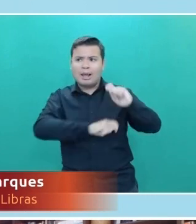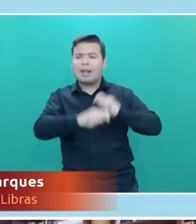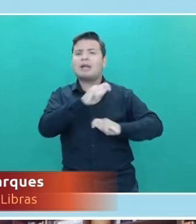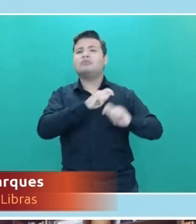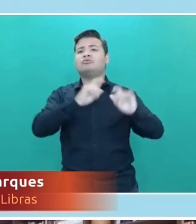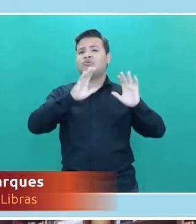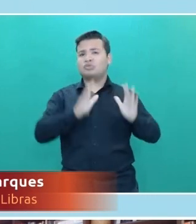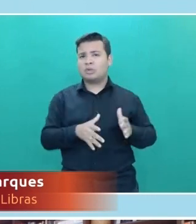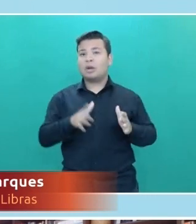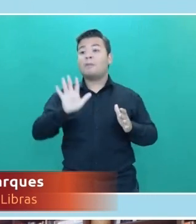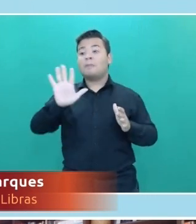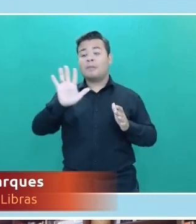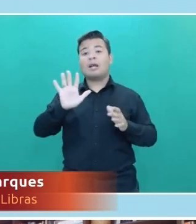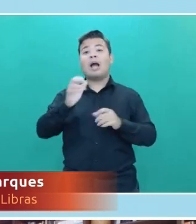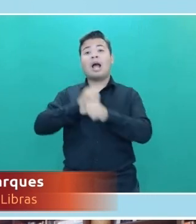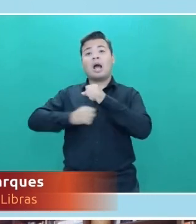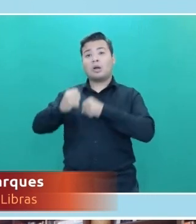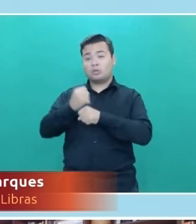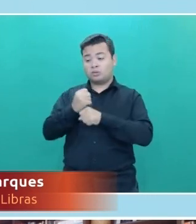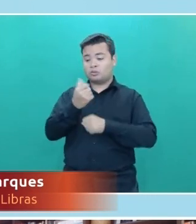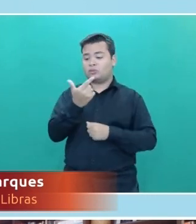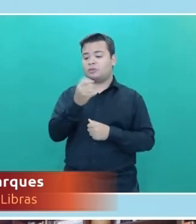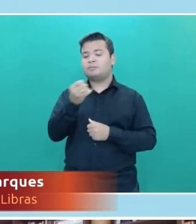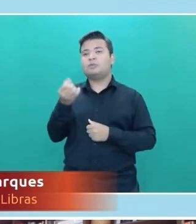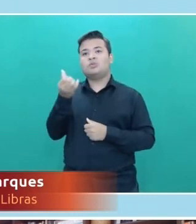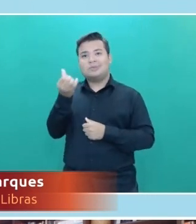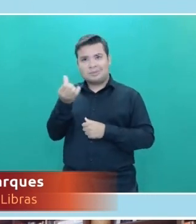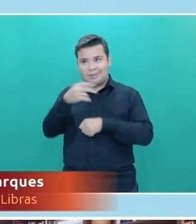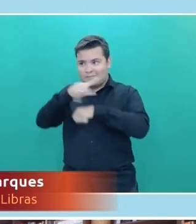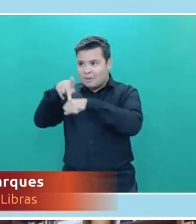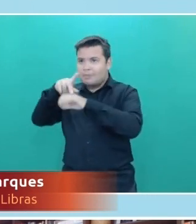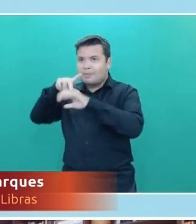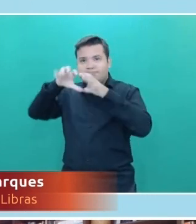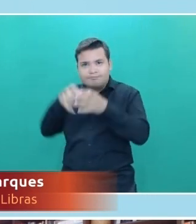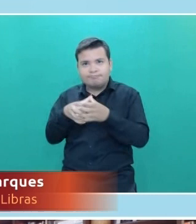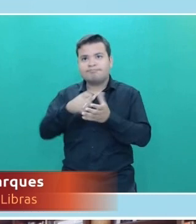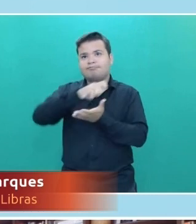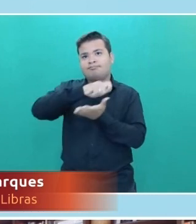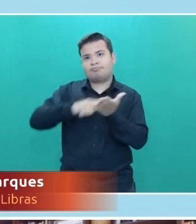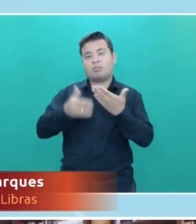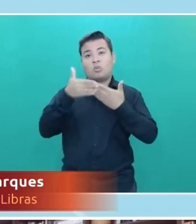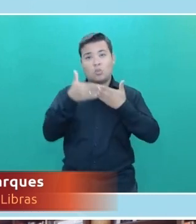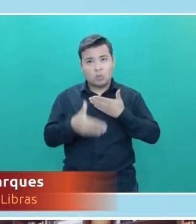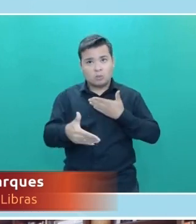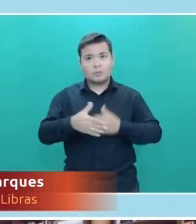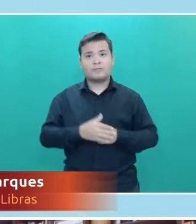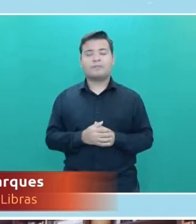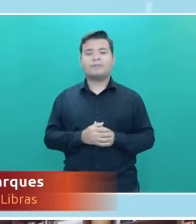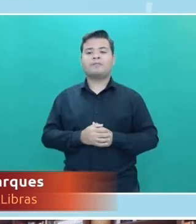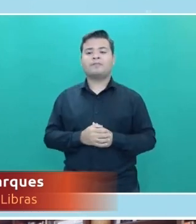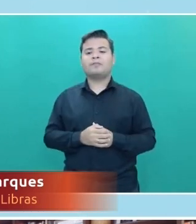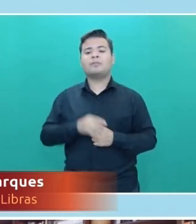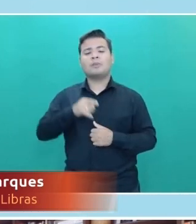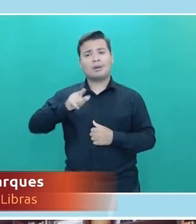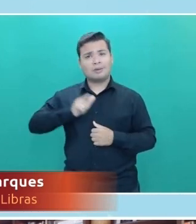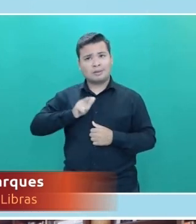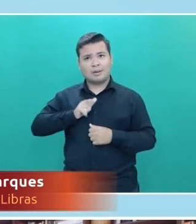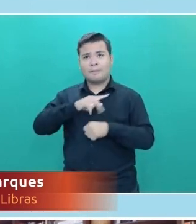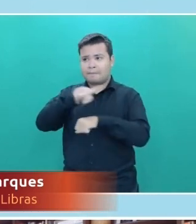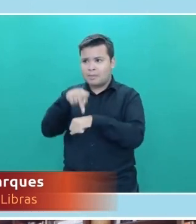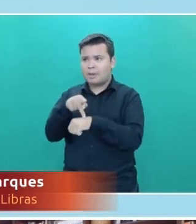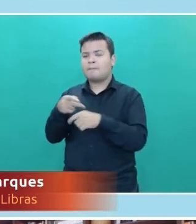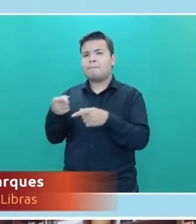em 2006 pelos países. E é um concerto de cooperação entre esses países que